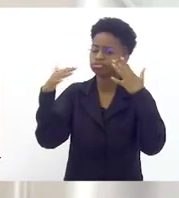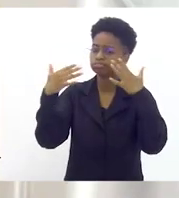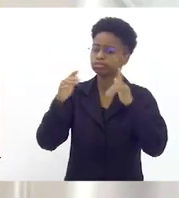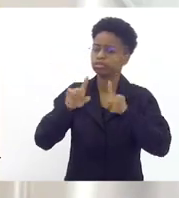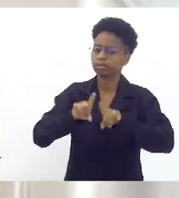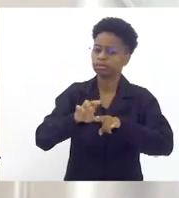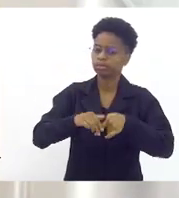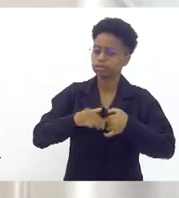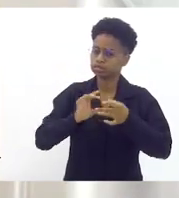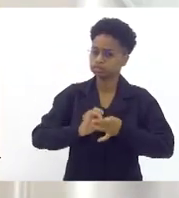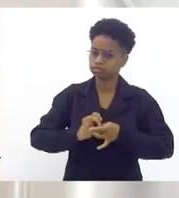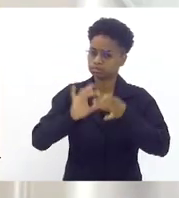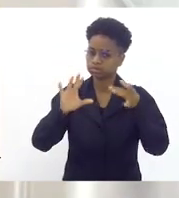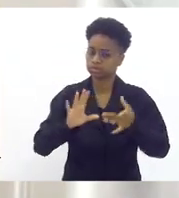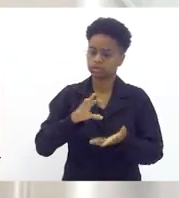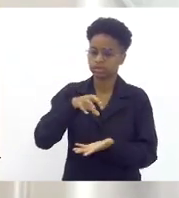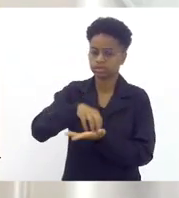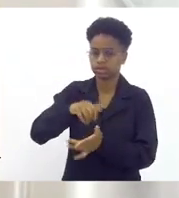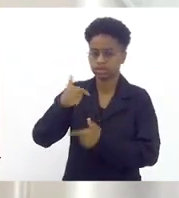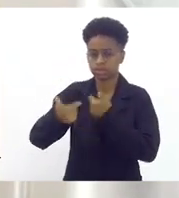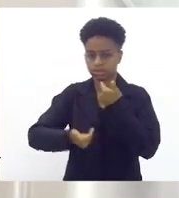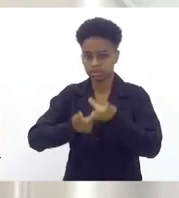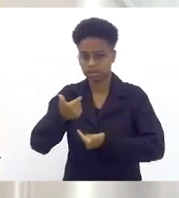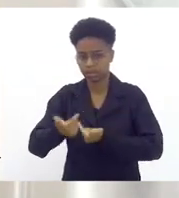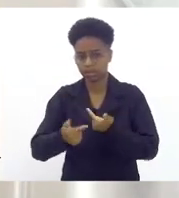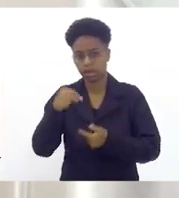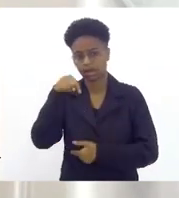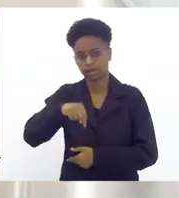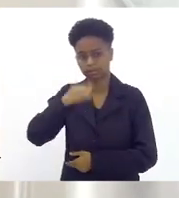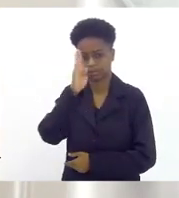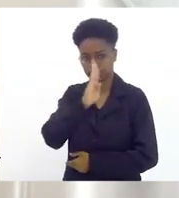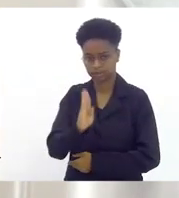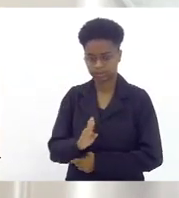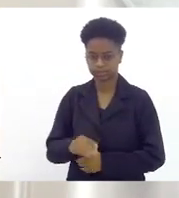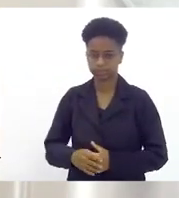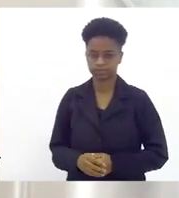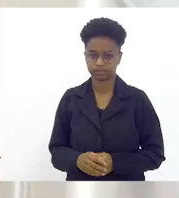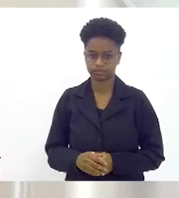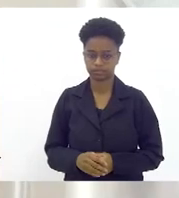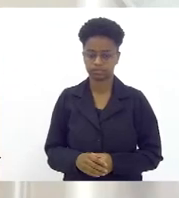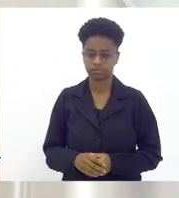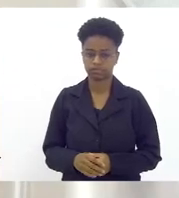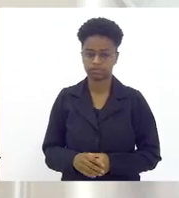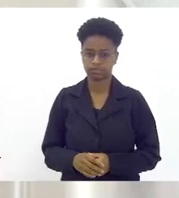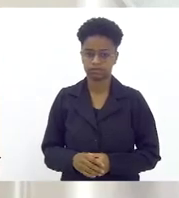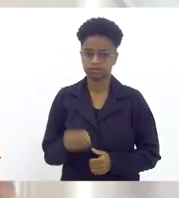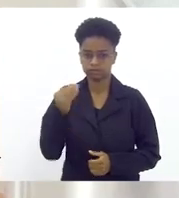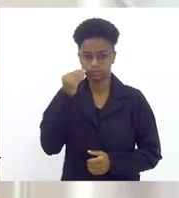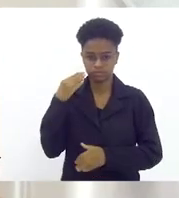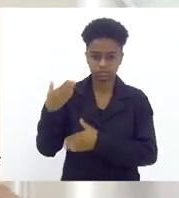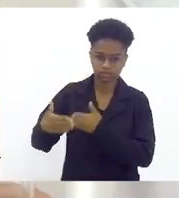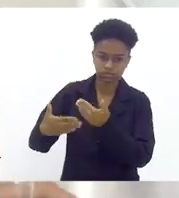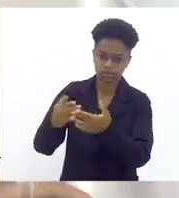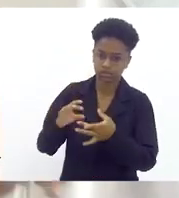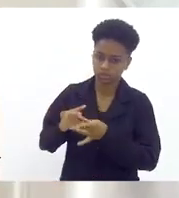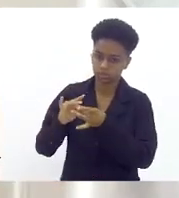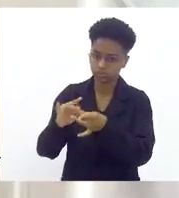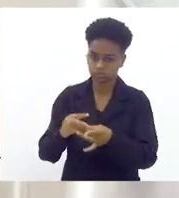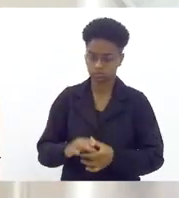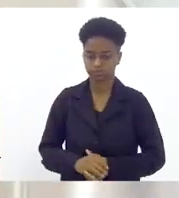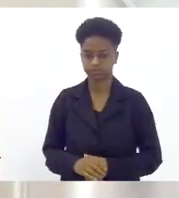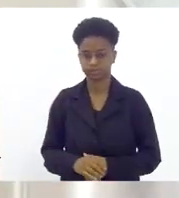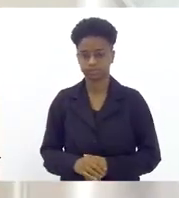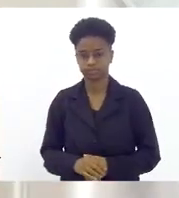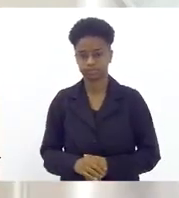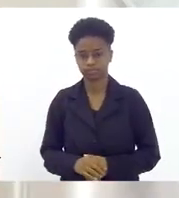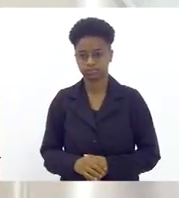da Central das Trabalhadoras e dos Trabalhadores do Brasil de caminhar conosco nesse sentido.